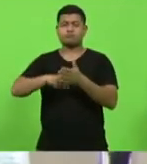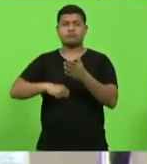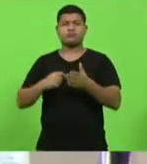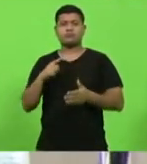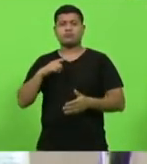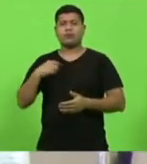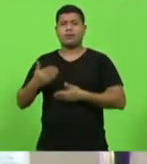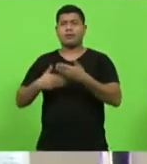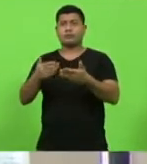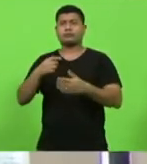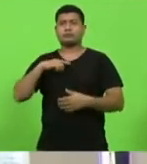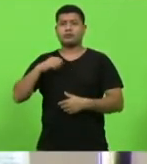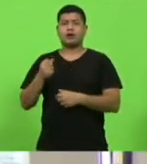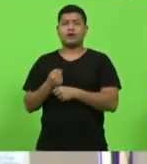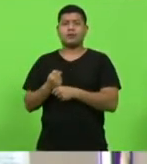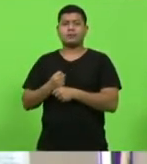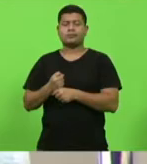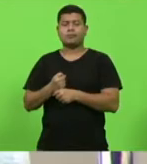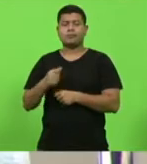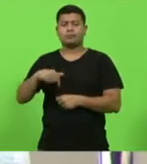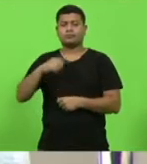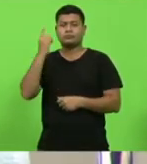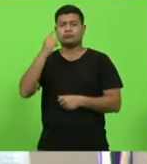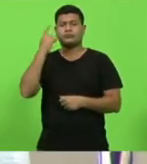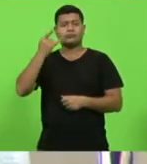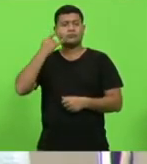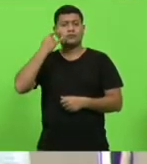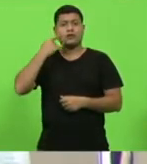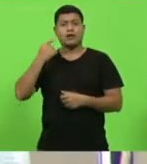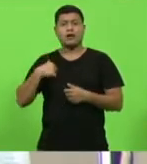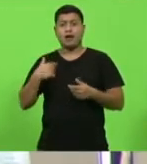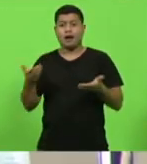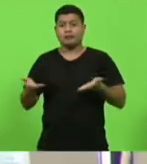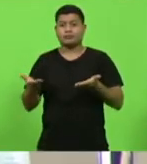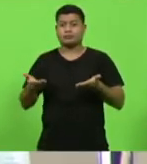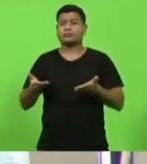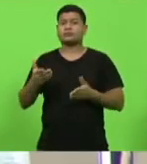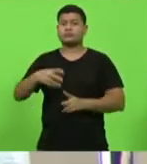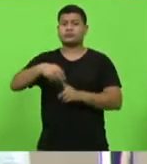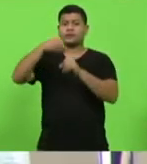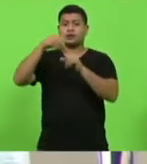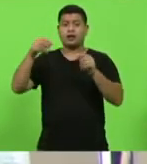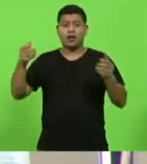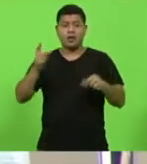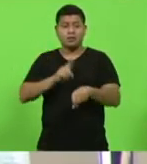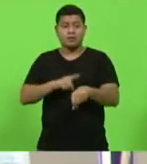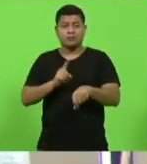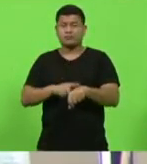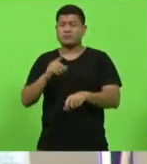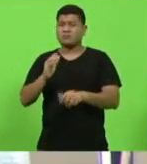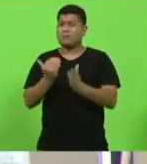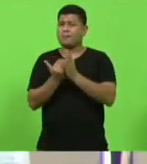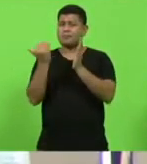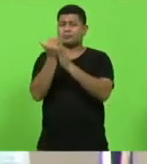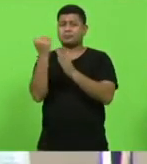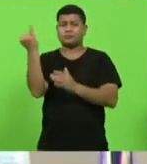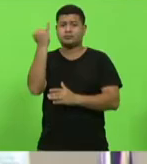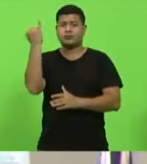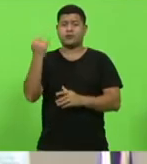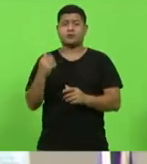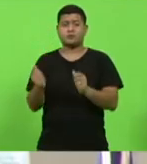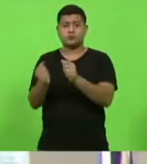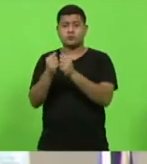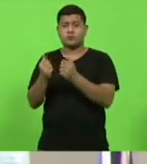longo desse período que eu estou aqui como deputado estadual qualificou esse como um dos mais importantes né porque juntamente com o tribunal de justiça